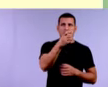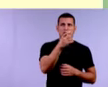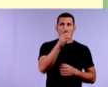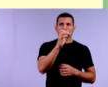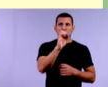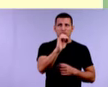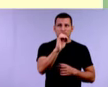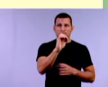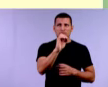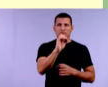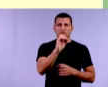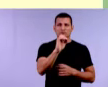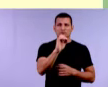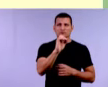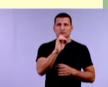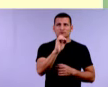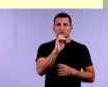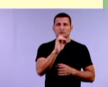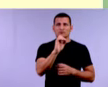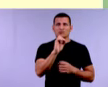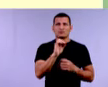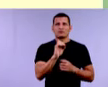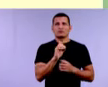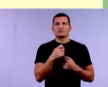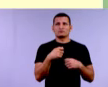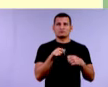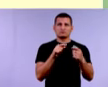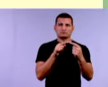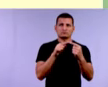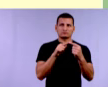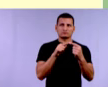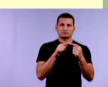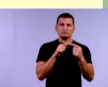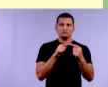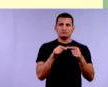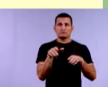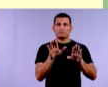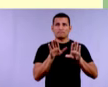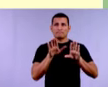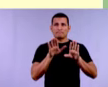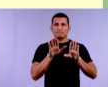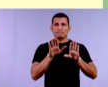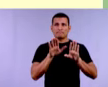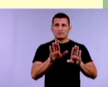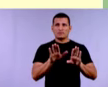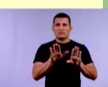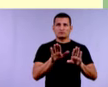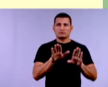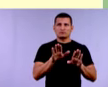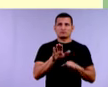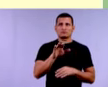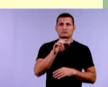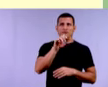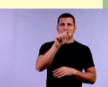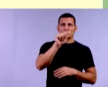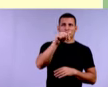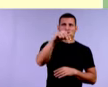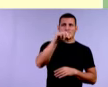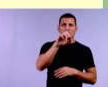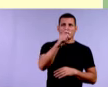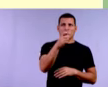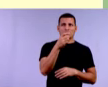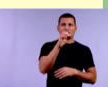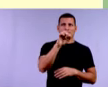é feminino. Então, tem que combinar. Porém, vão anexos os pareceres. Então, anexos